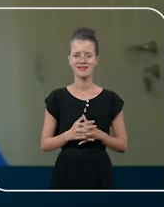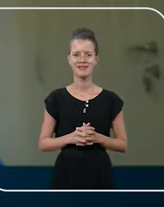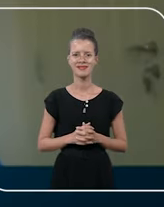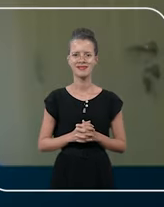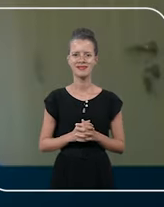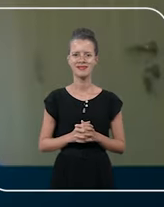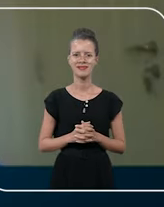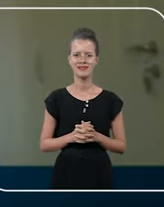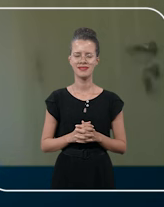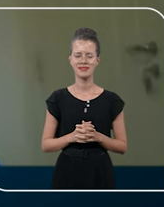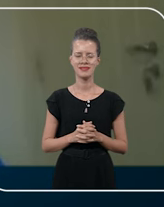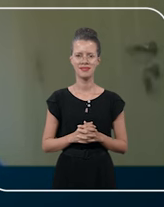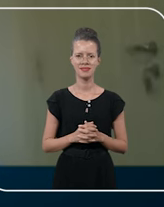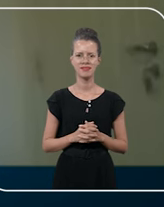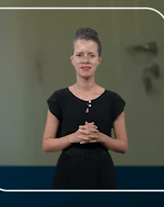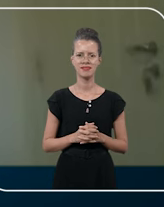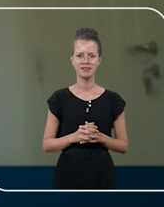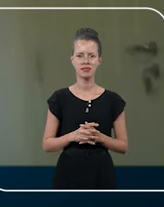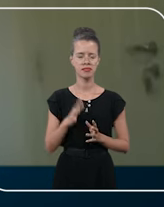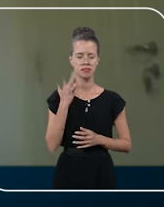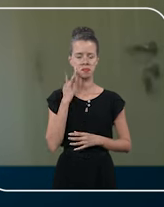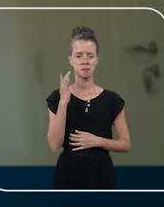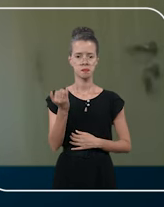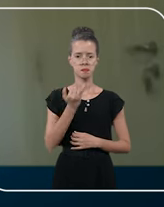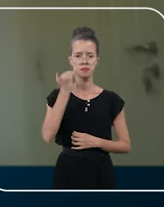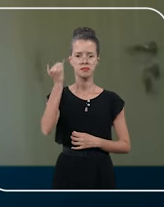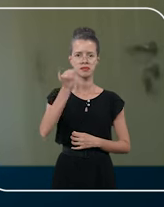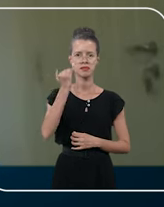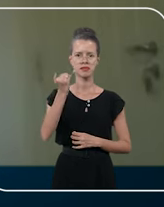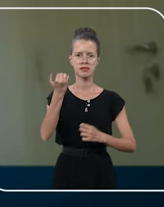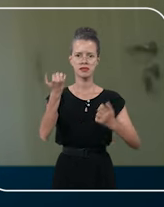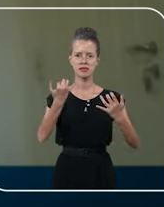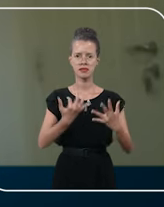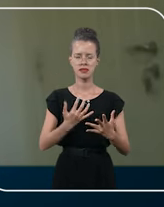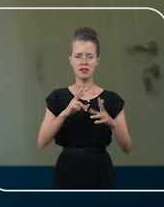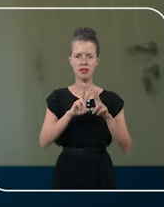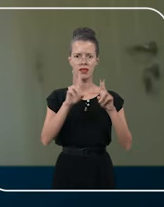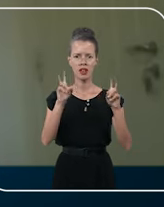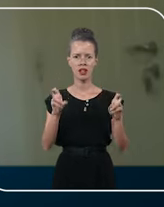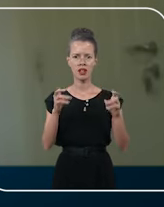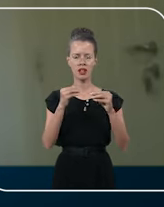Obrigada. Eu acho importante falar essa questão de danos